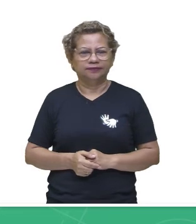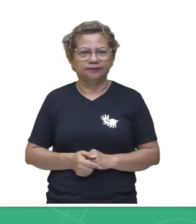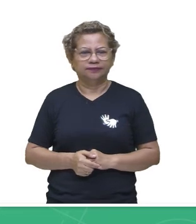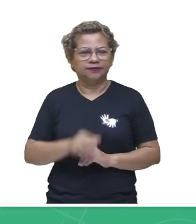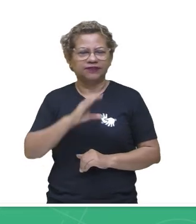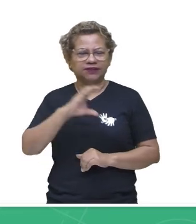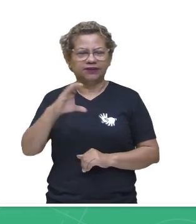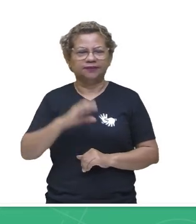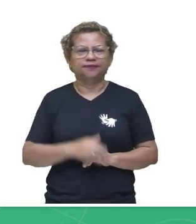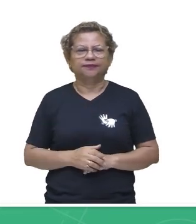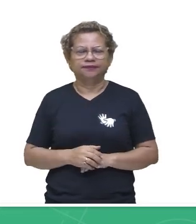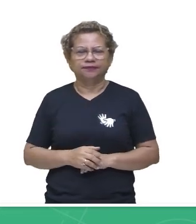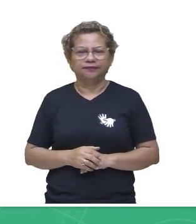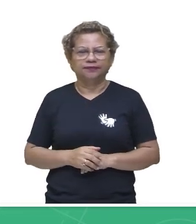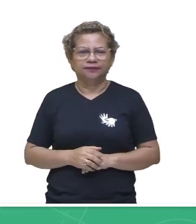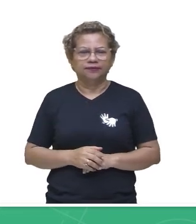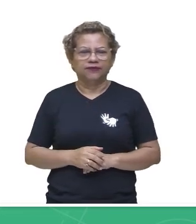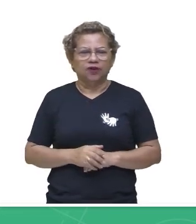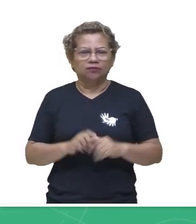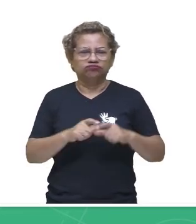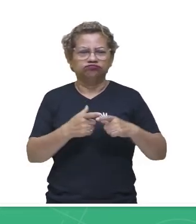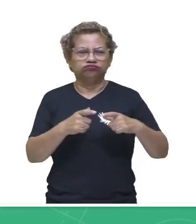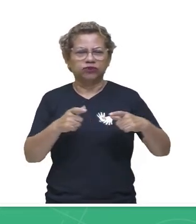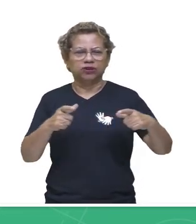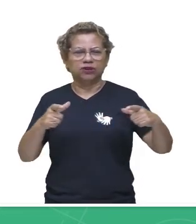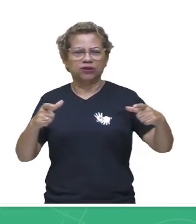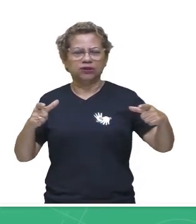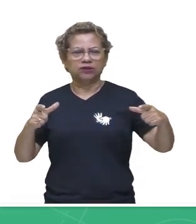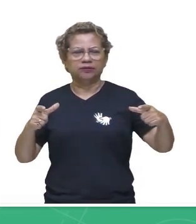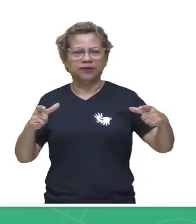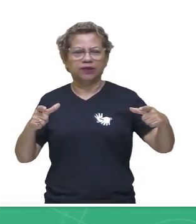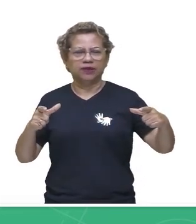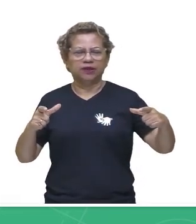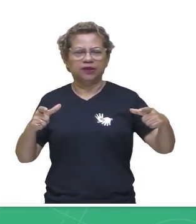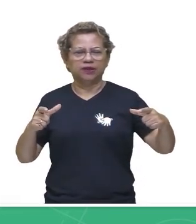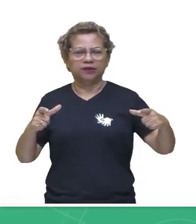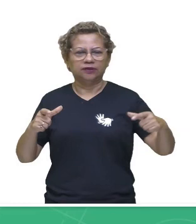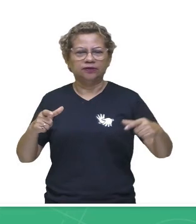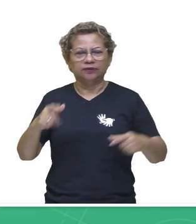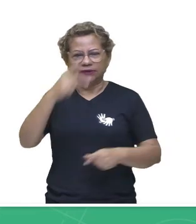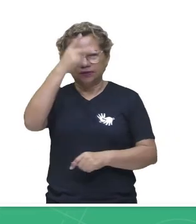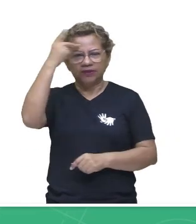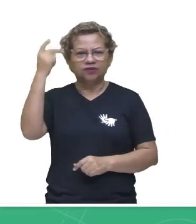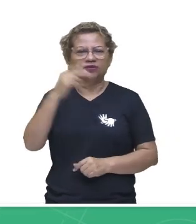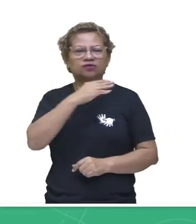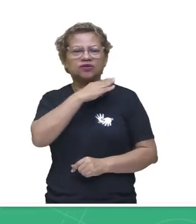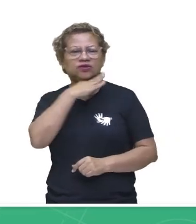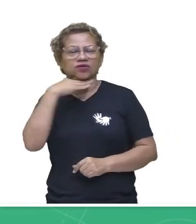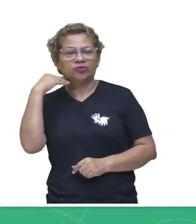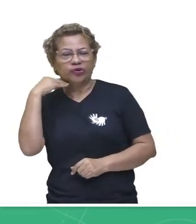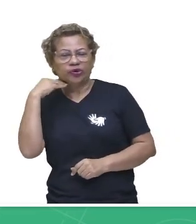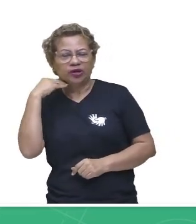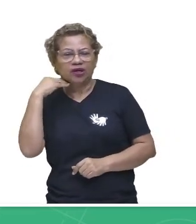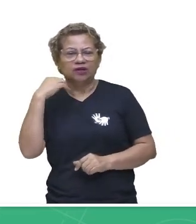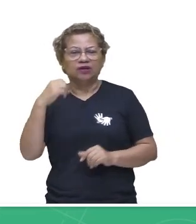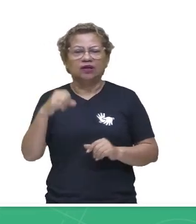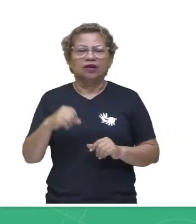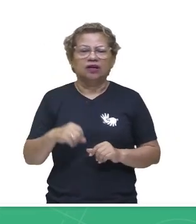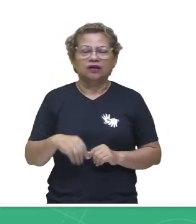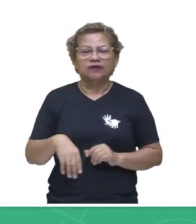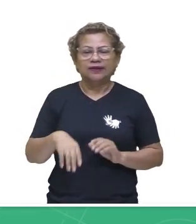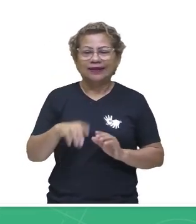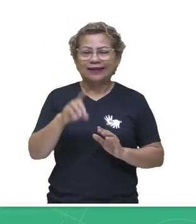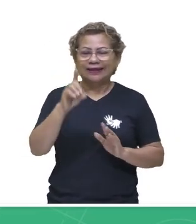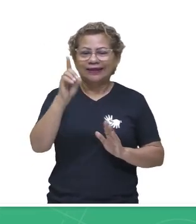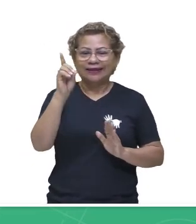Alternativa C. Crescimento no número de óbitos por homicídios na década de 90 superior